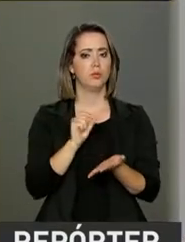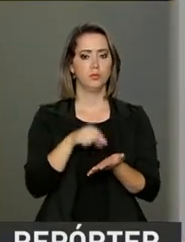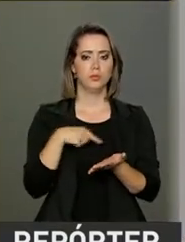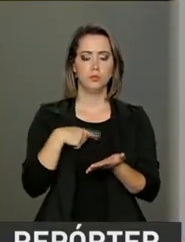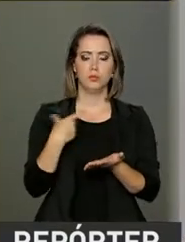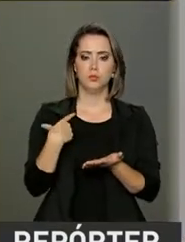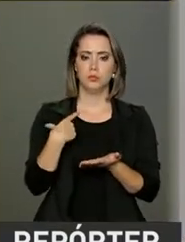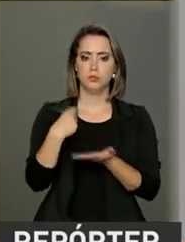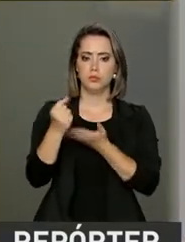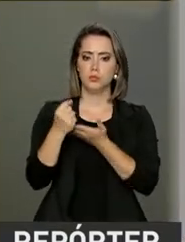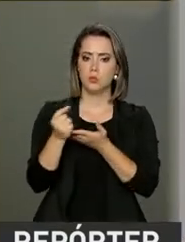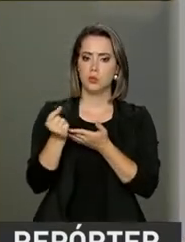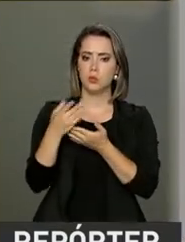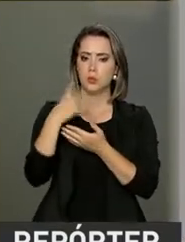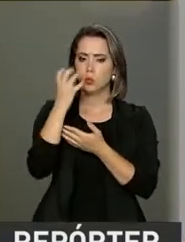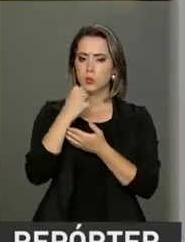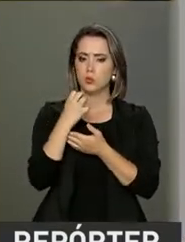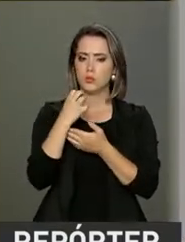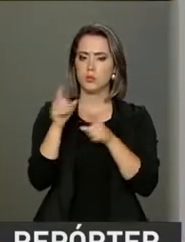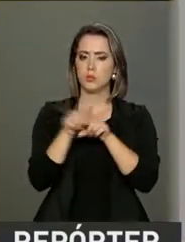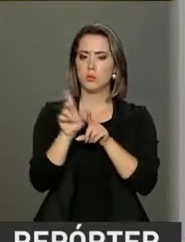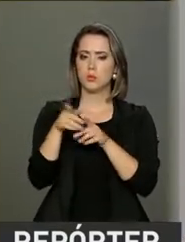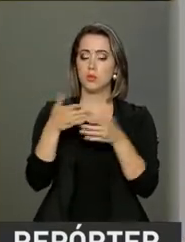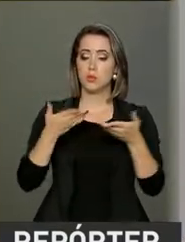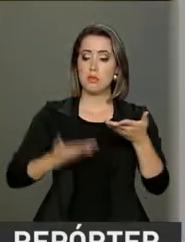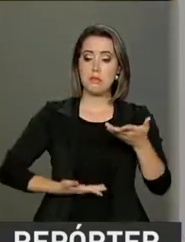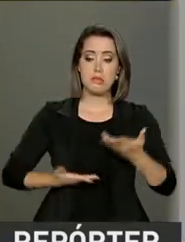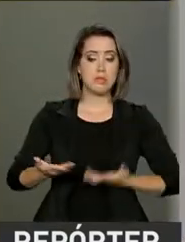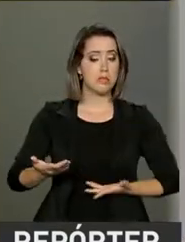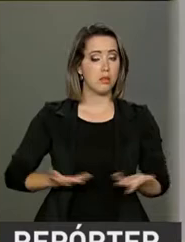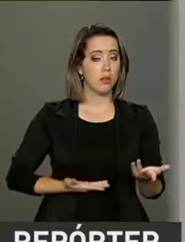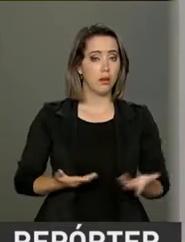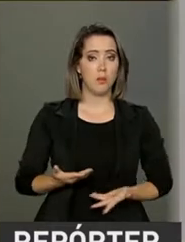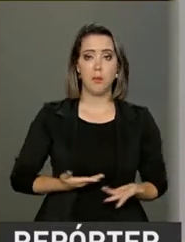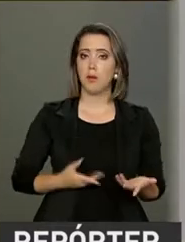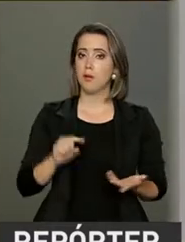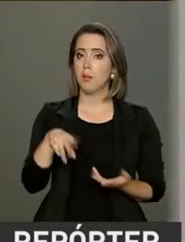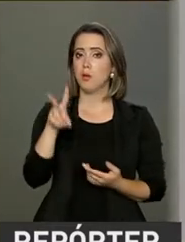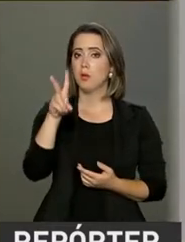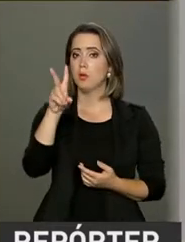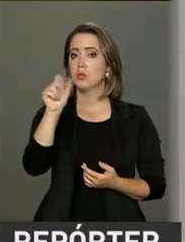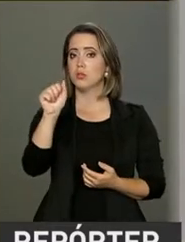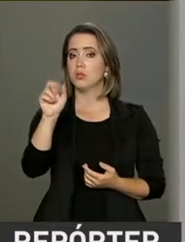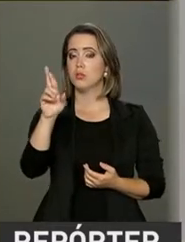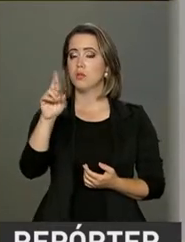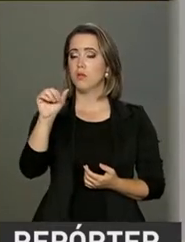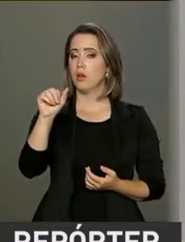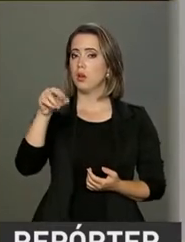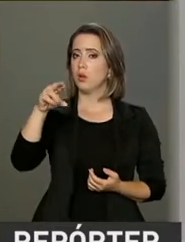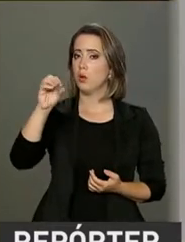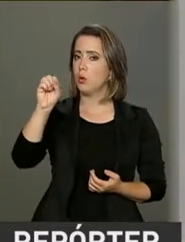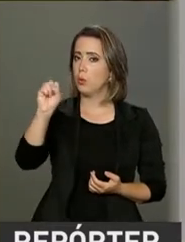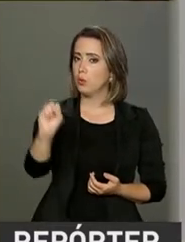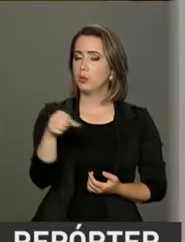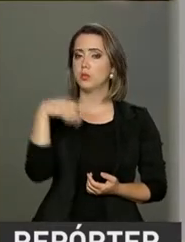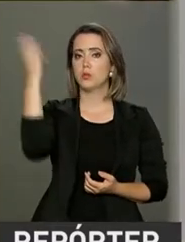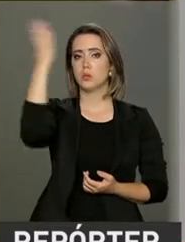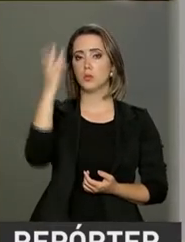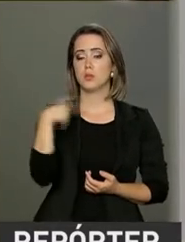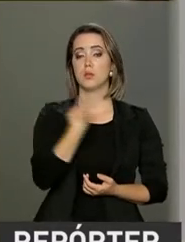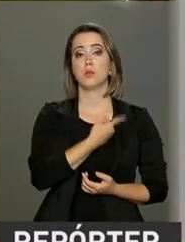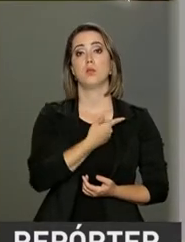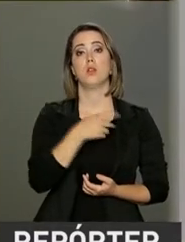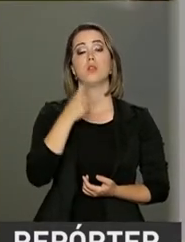ao dogmatismo, estar a serviço dos valores da sociedade brasileira. E nosso interesse